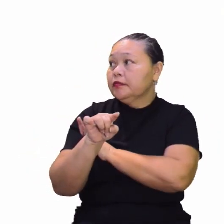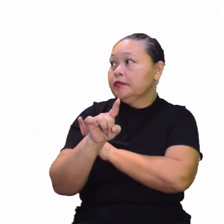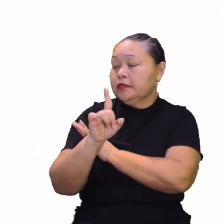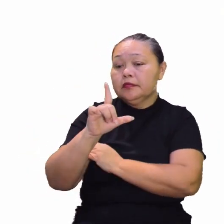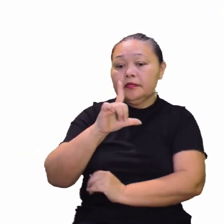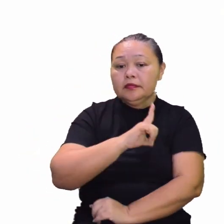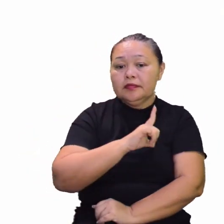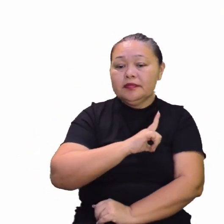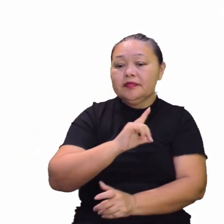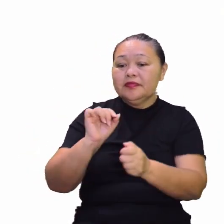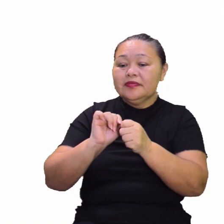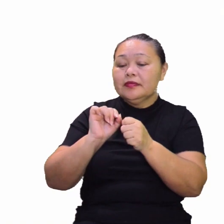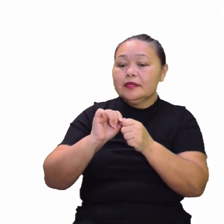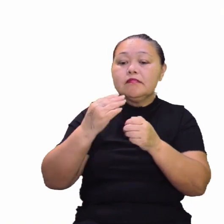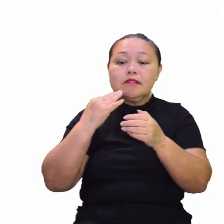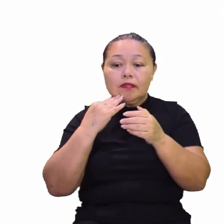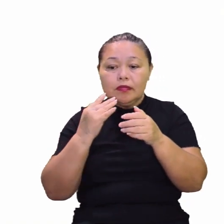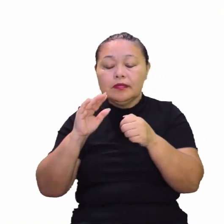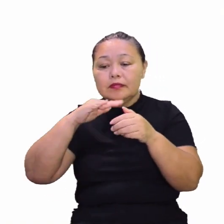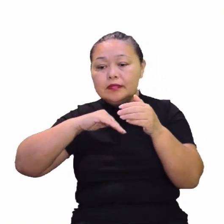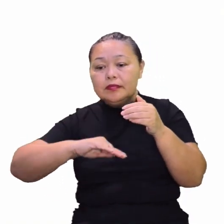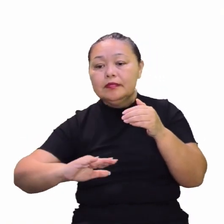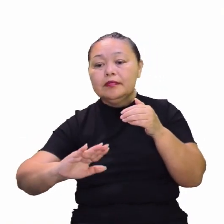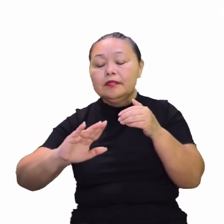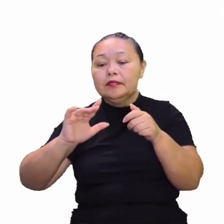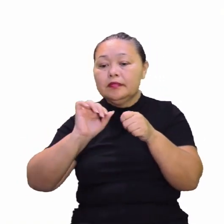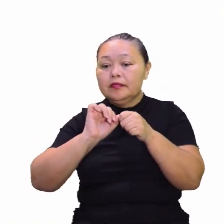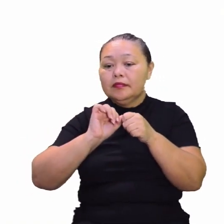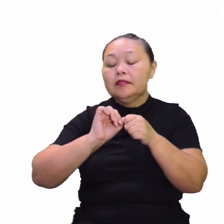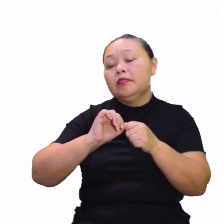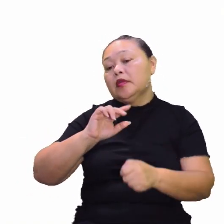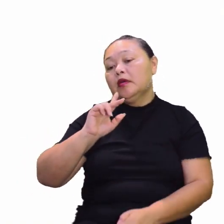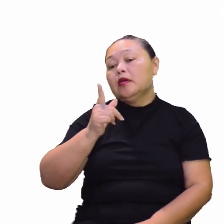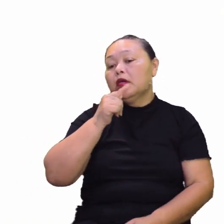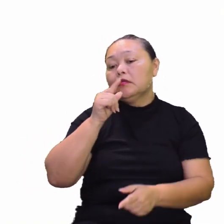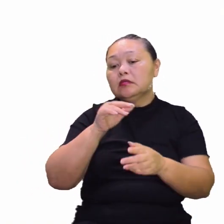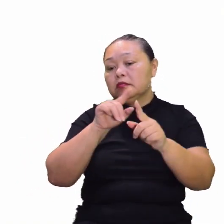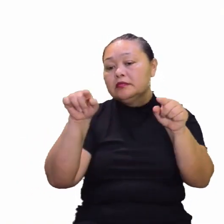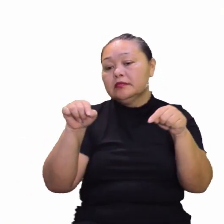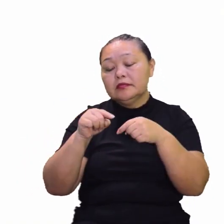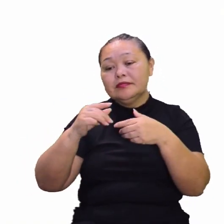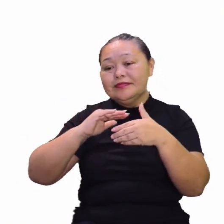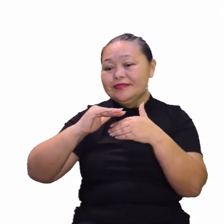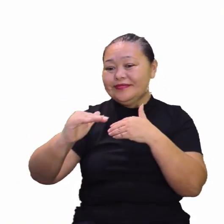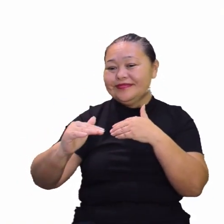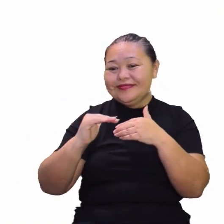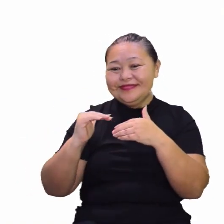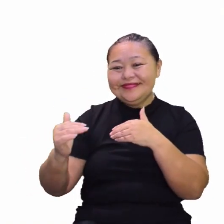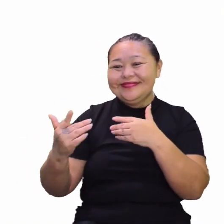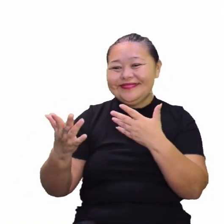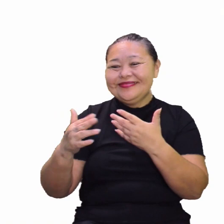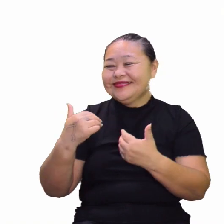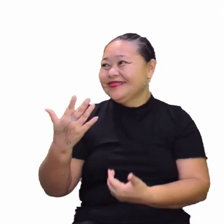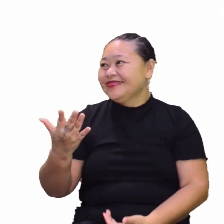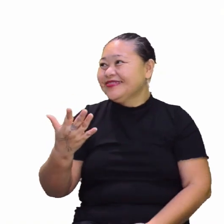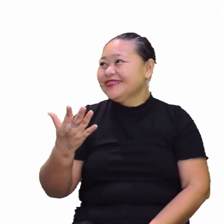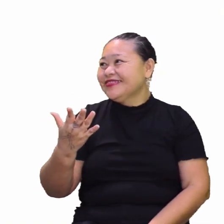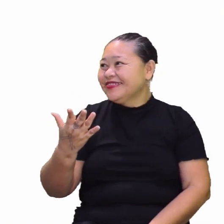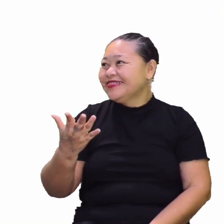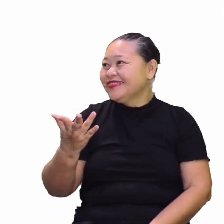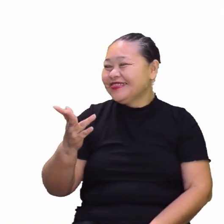Pode. Existe buraco na hidrovia para tapar? Não, né? Não.